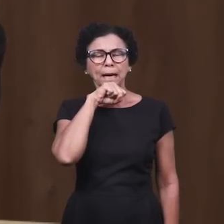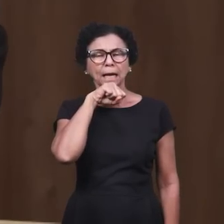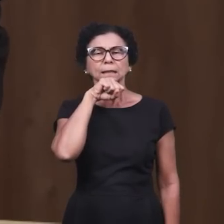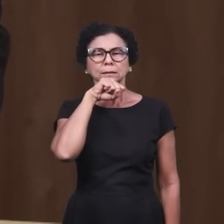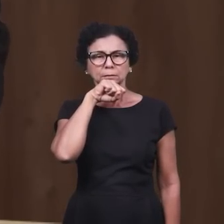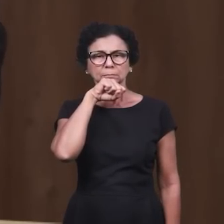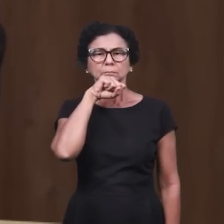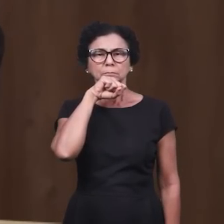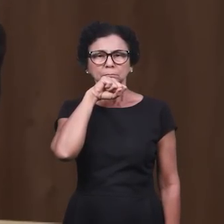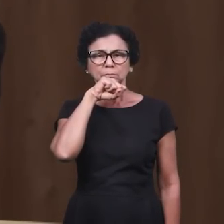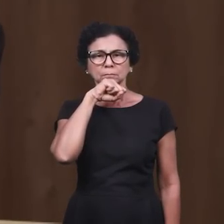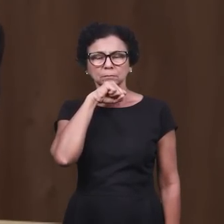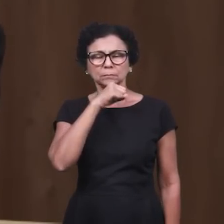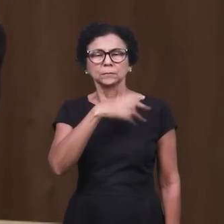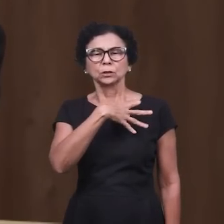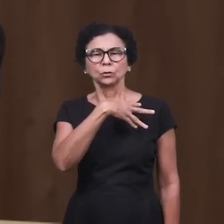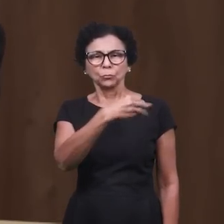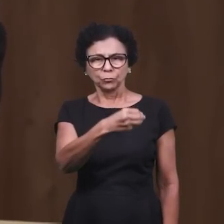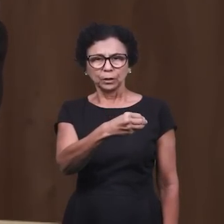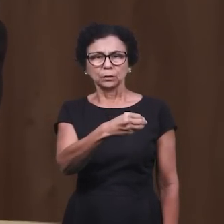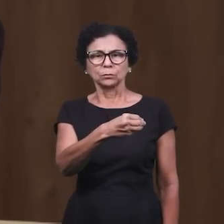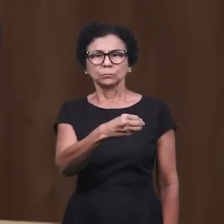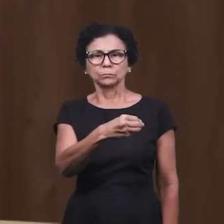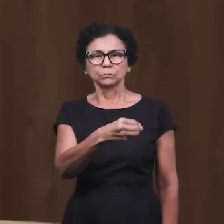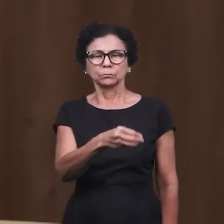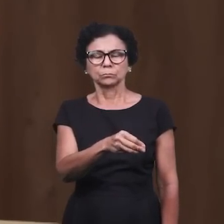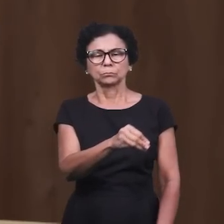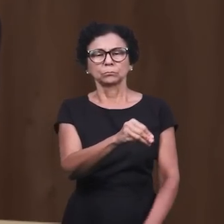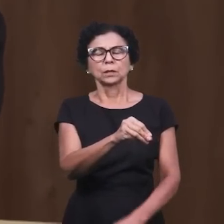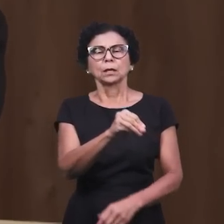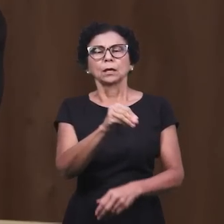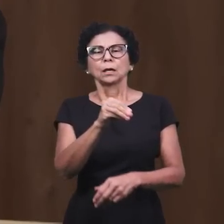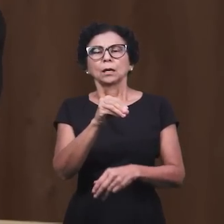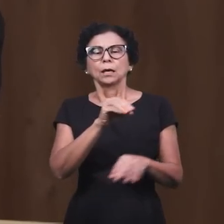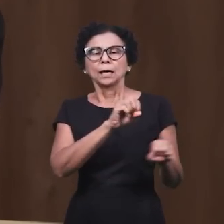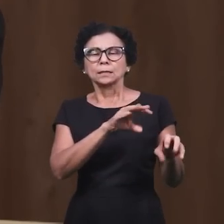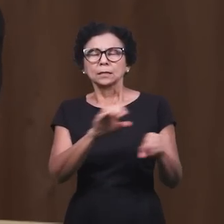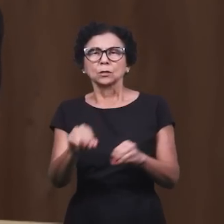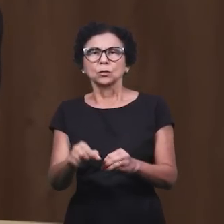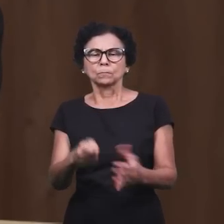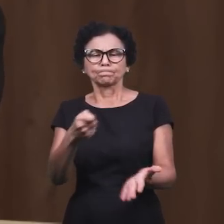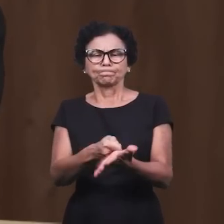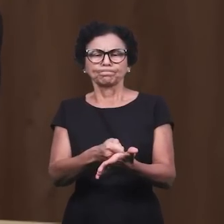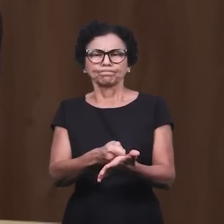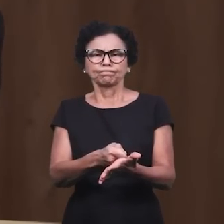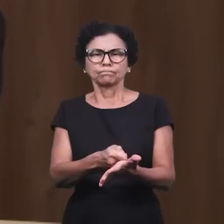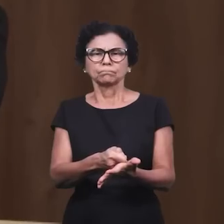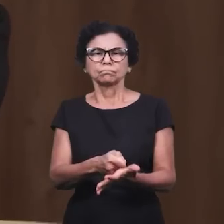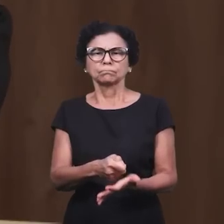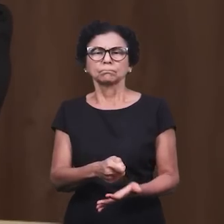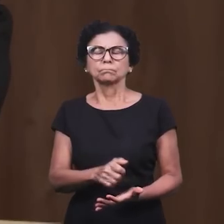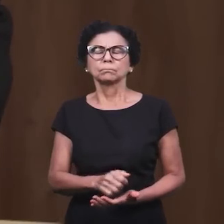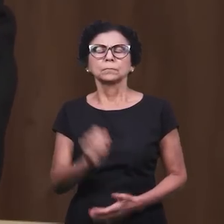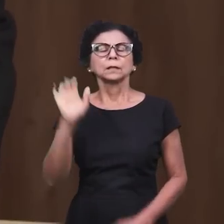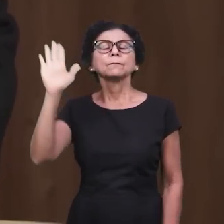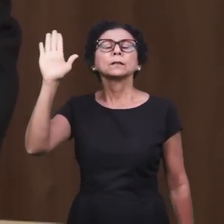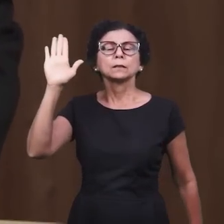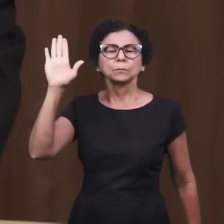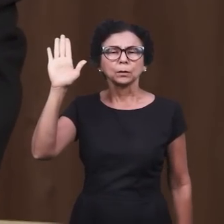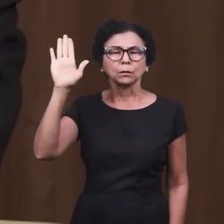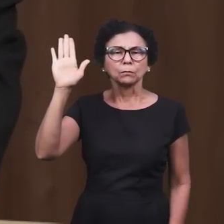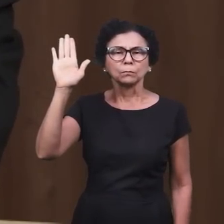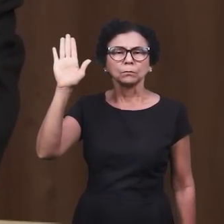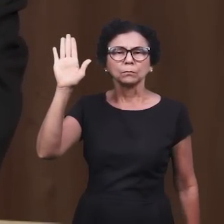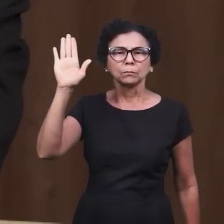deu certo, levanta a mão, por favor. Ninguém levantou a mão. Porque eu acho que os extremos, que quer criar